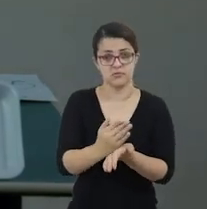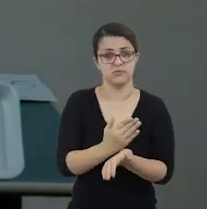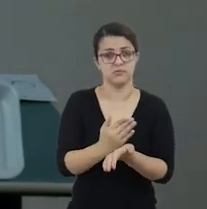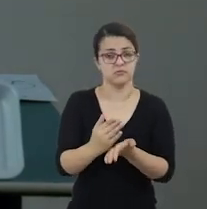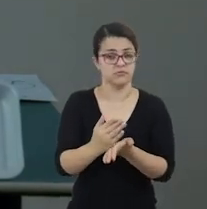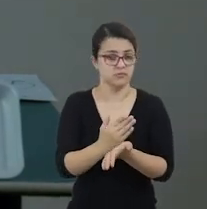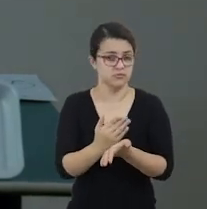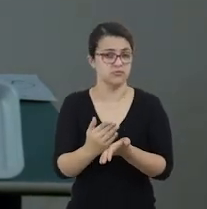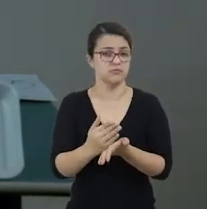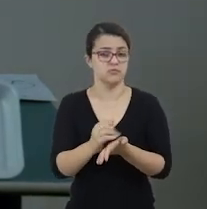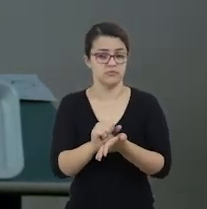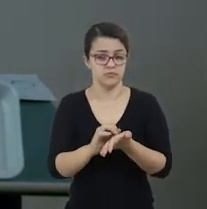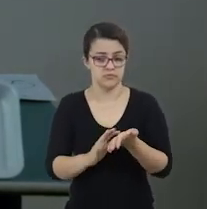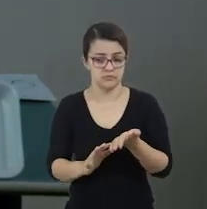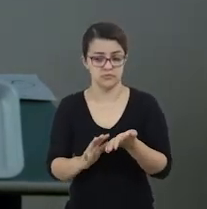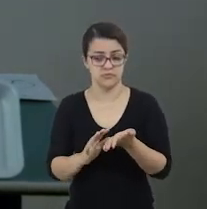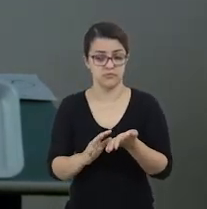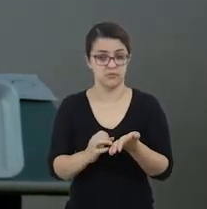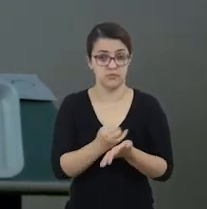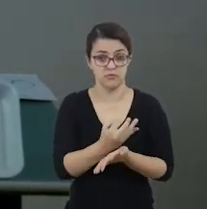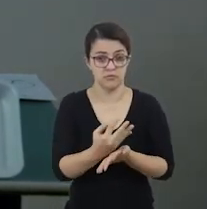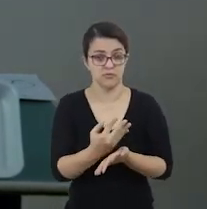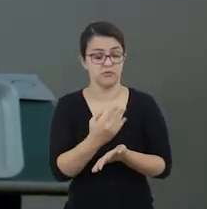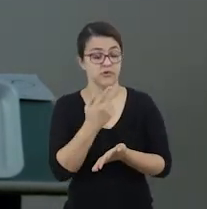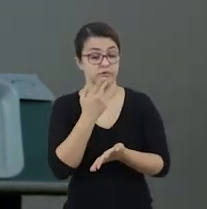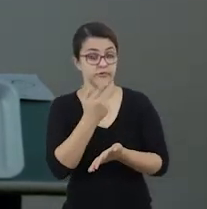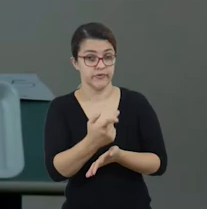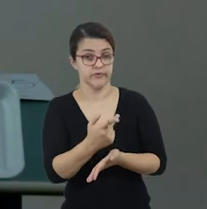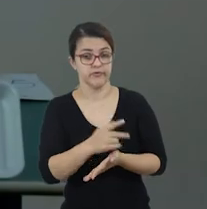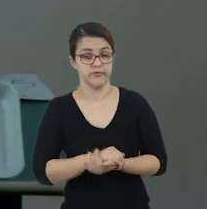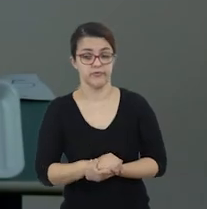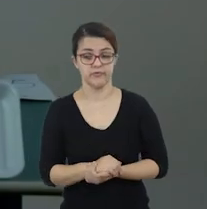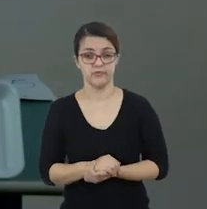preparou para essa atividade de acordo com o numeral.